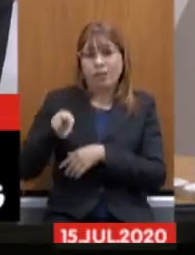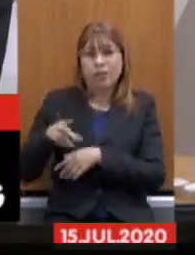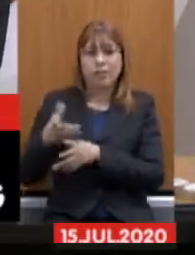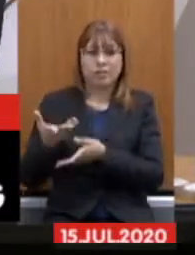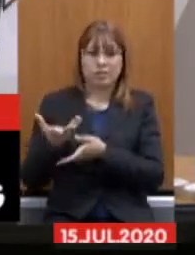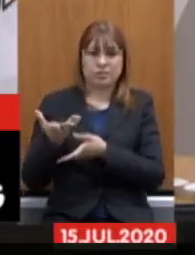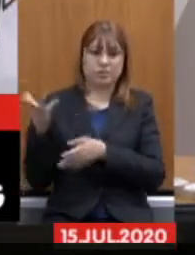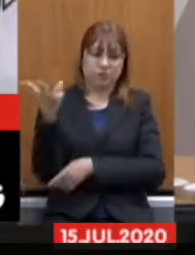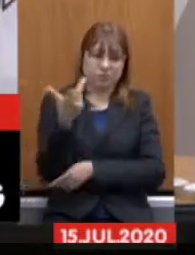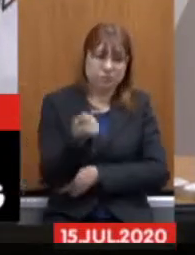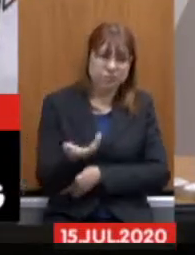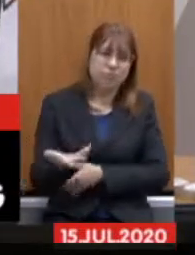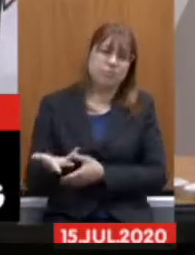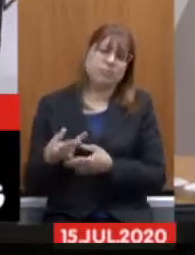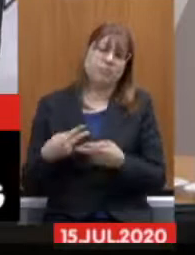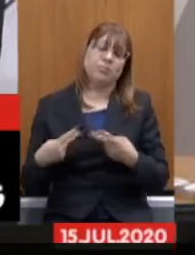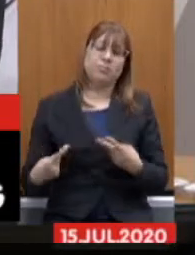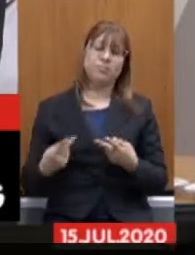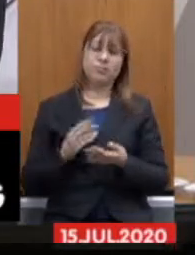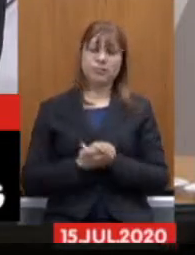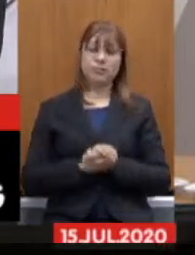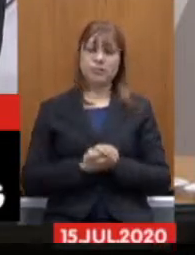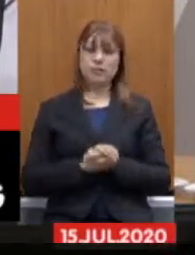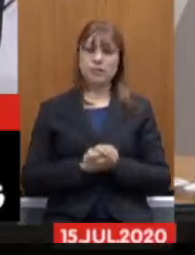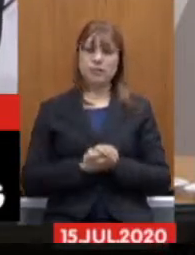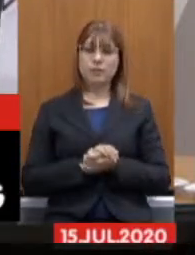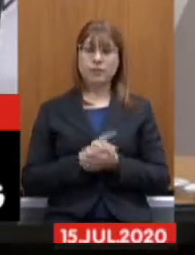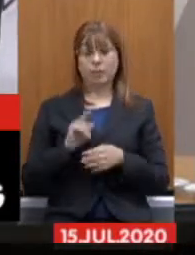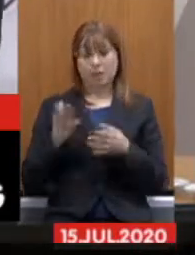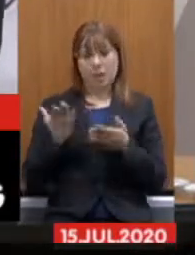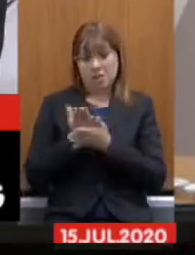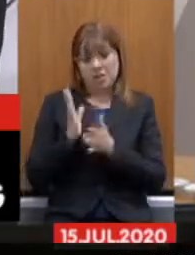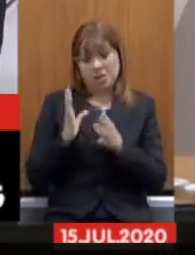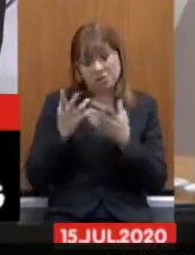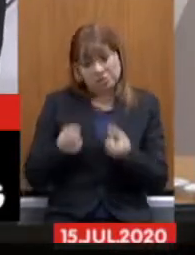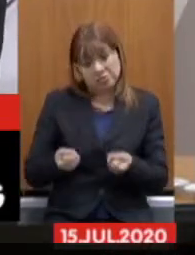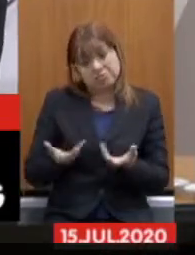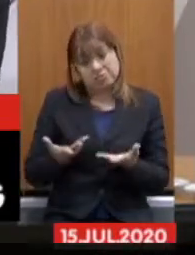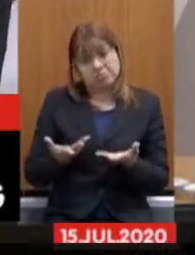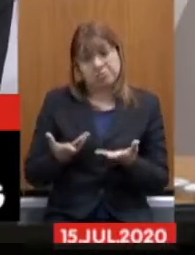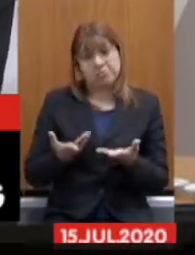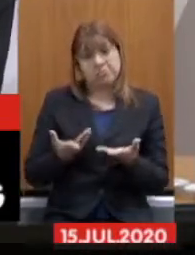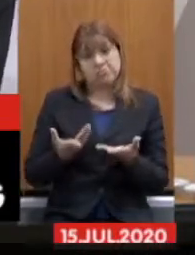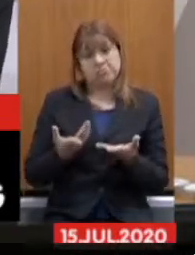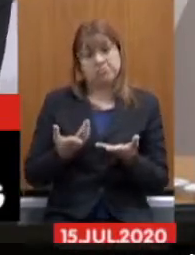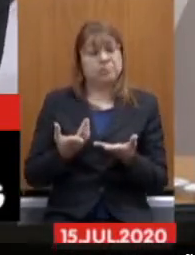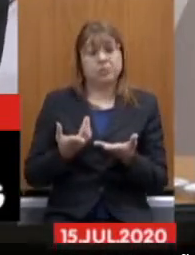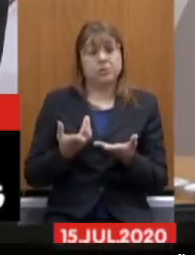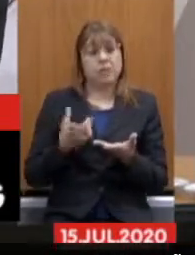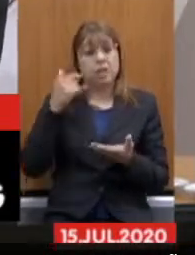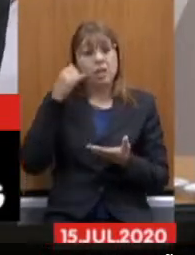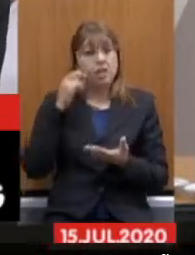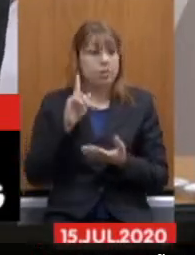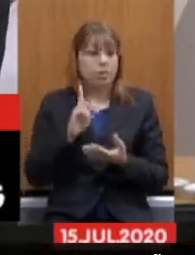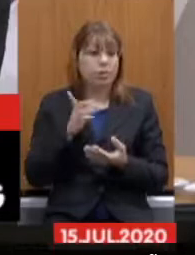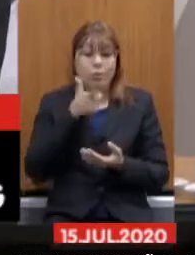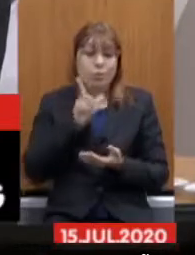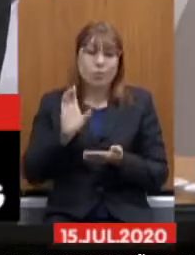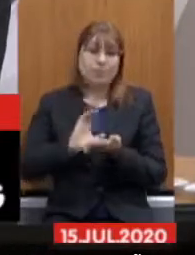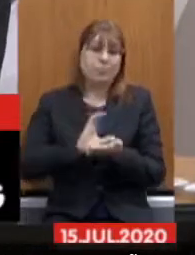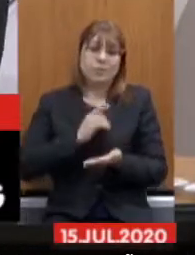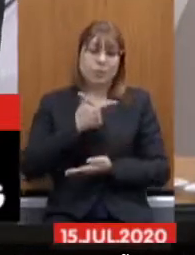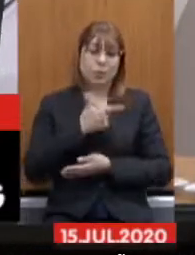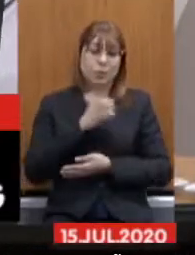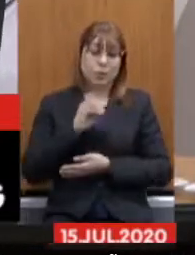ouça que tava fazendo você conta como ele foi a favor isso aí vai gerar um decréscimo vão deixar de arrecadar 200 milhões ano